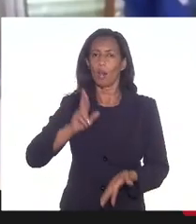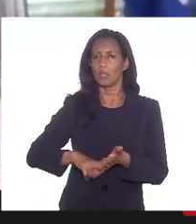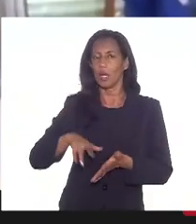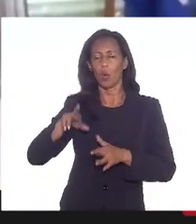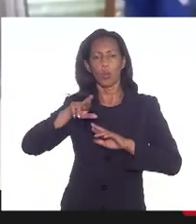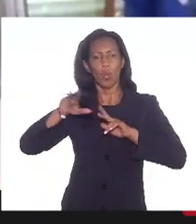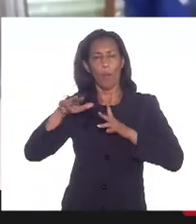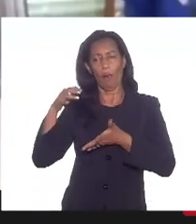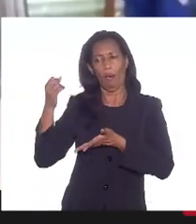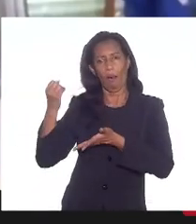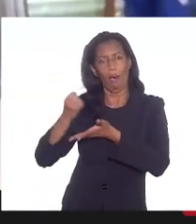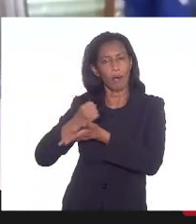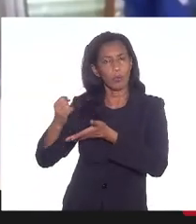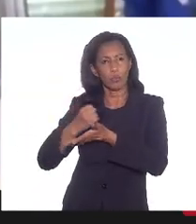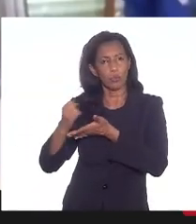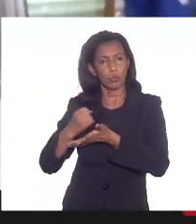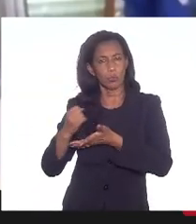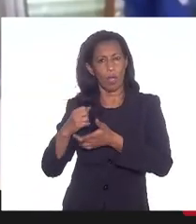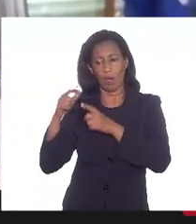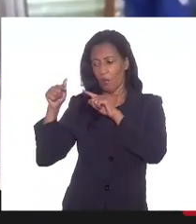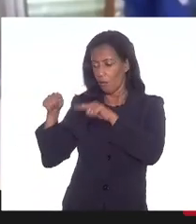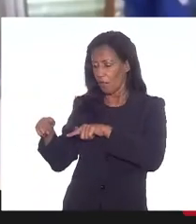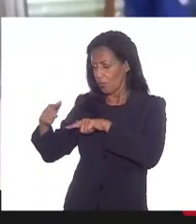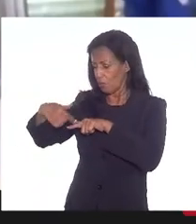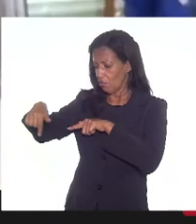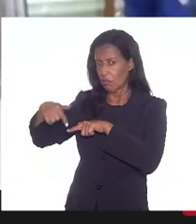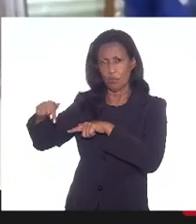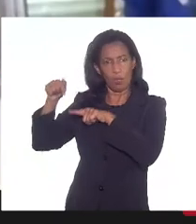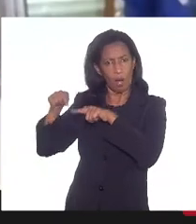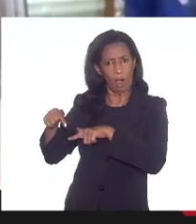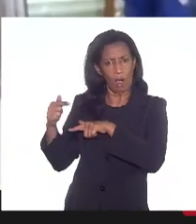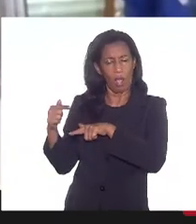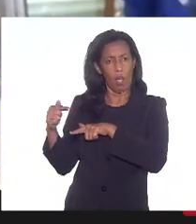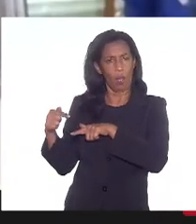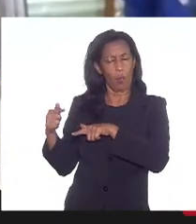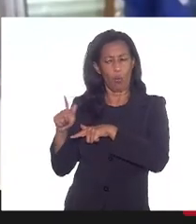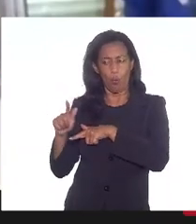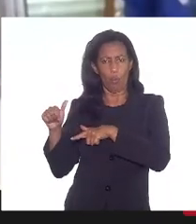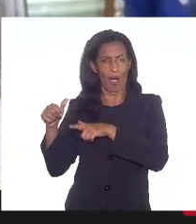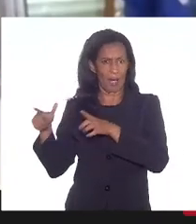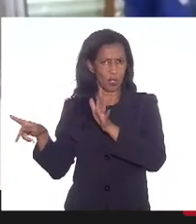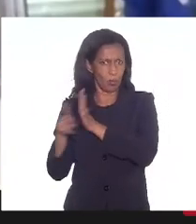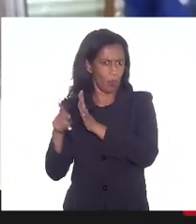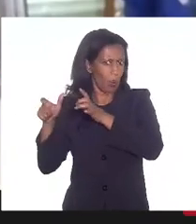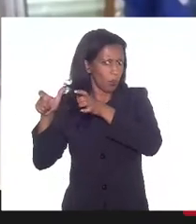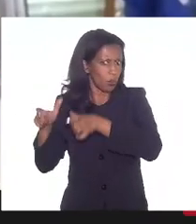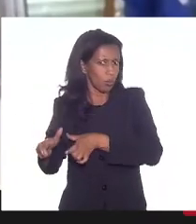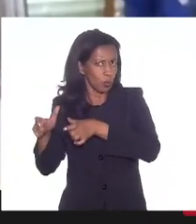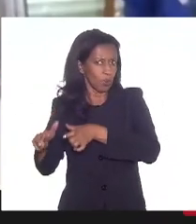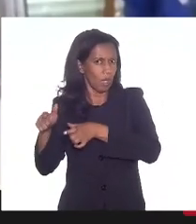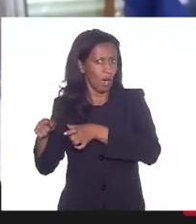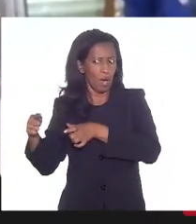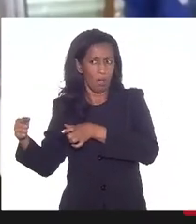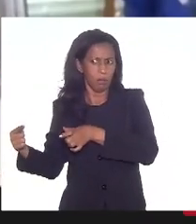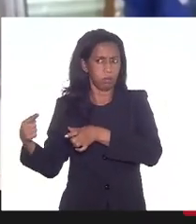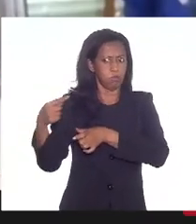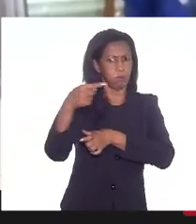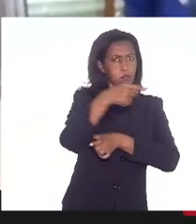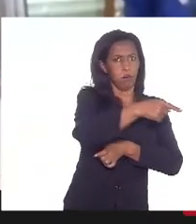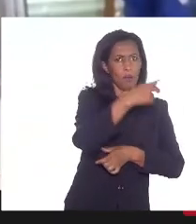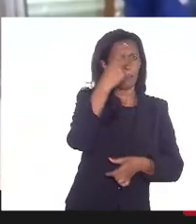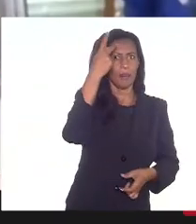razoável você levar o gás do campo de Bacalhau, Carcará, o banco desse campo, para São Paulo, por